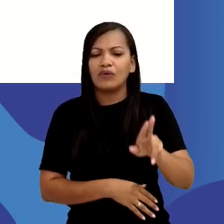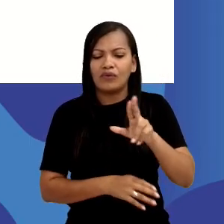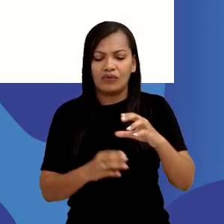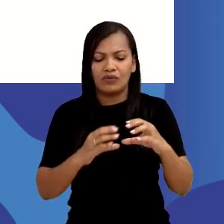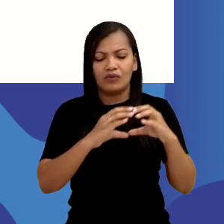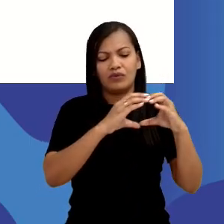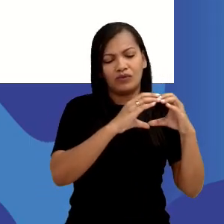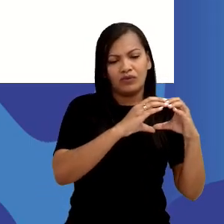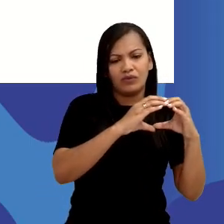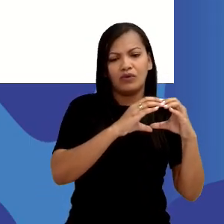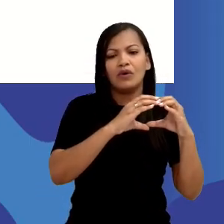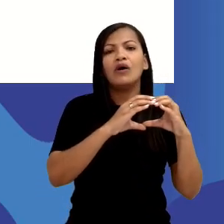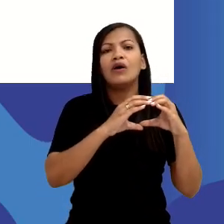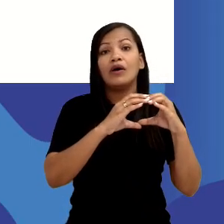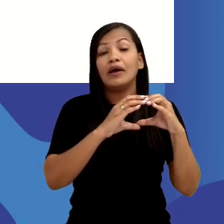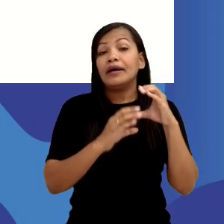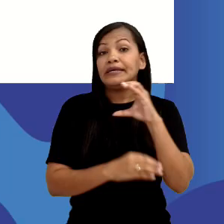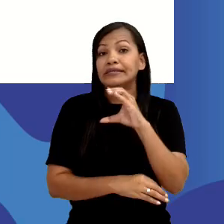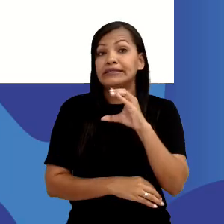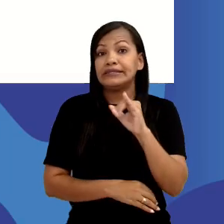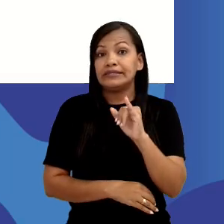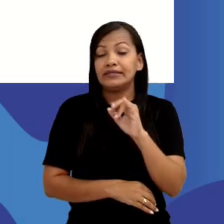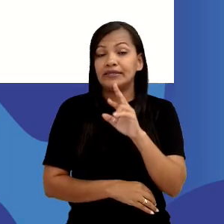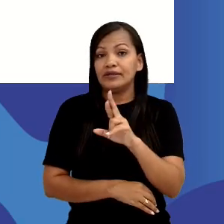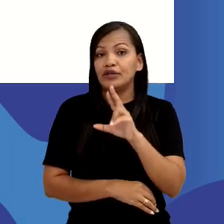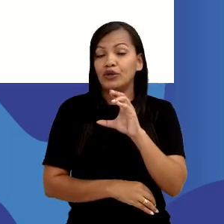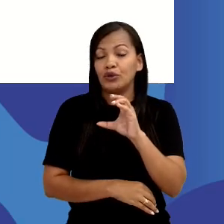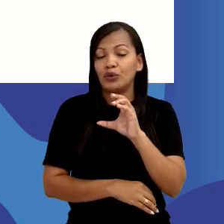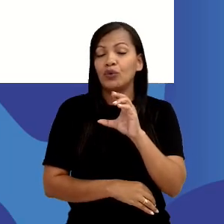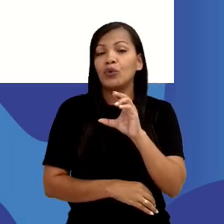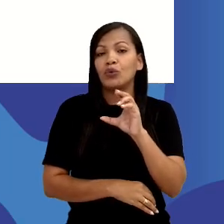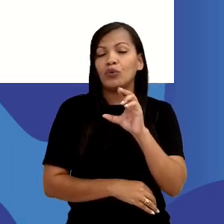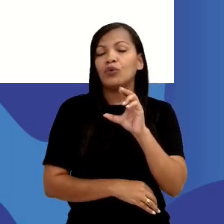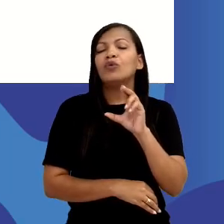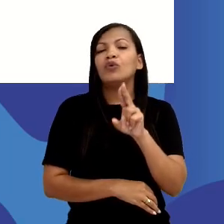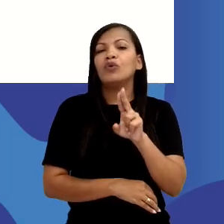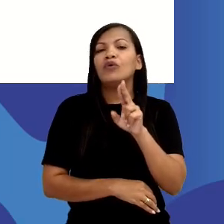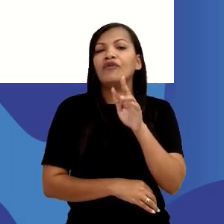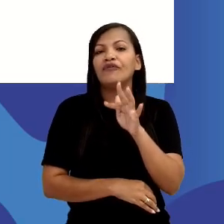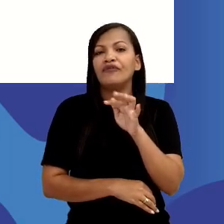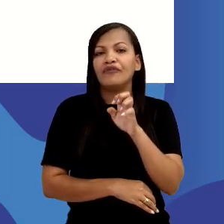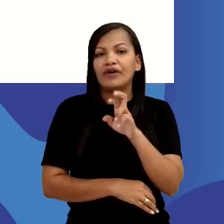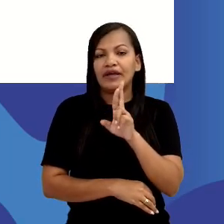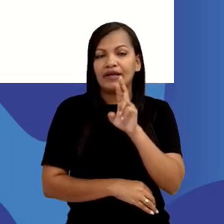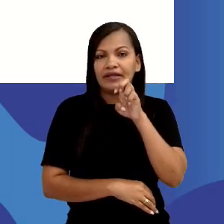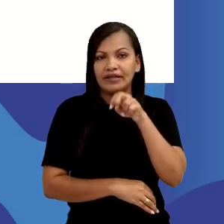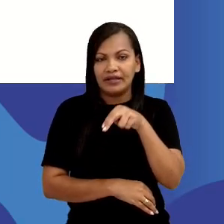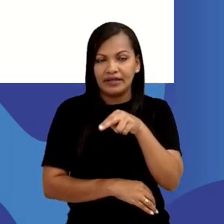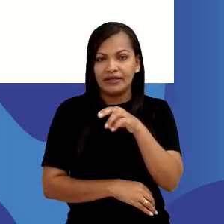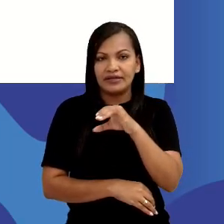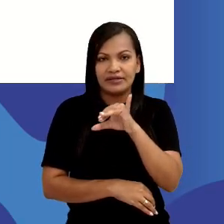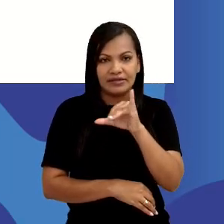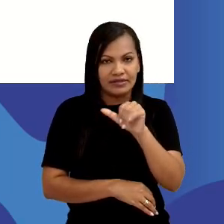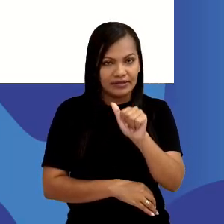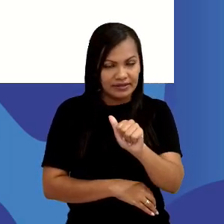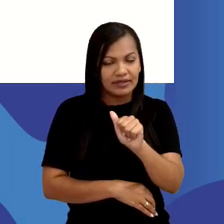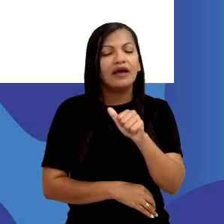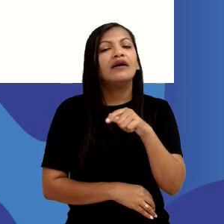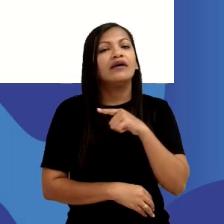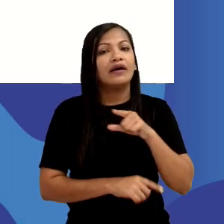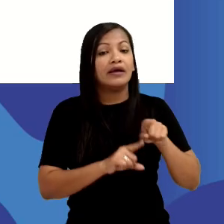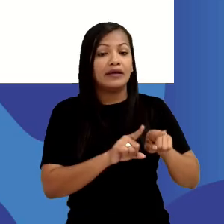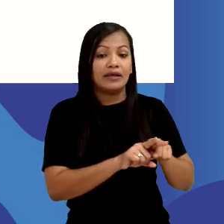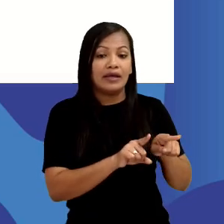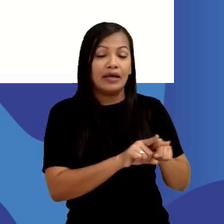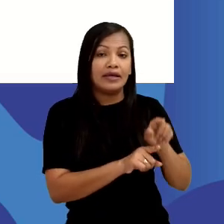numa hora, usei circunferência na outra. Observa bem, eu usei a palavra círculo quando eu estava falando